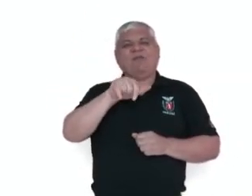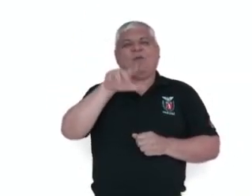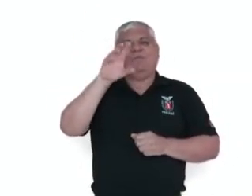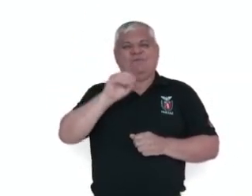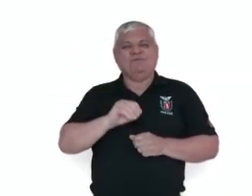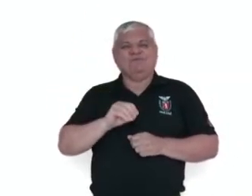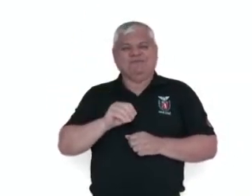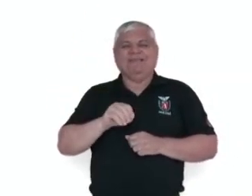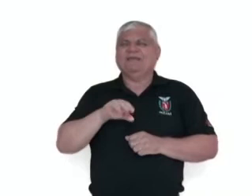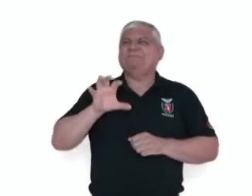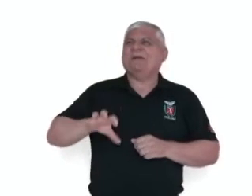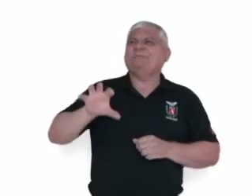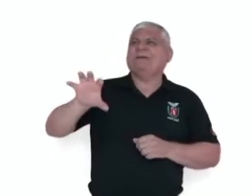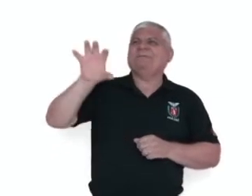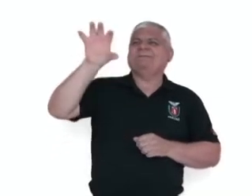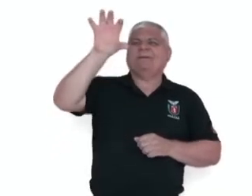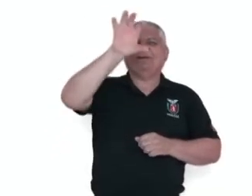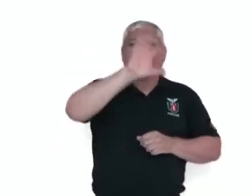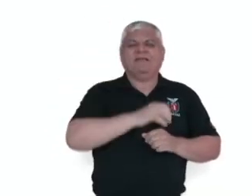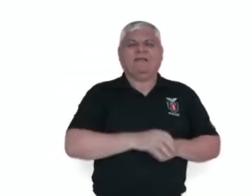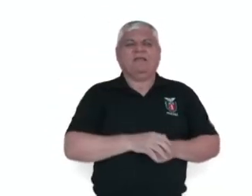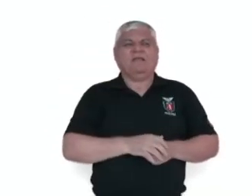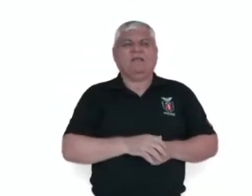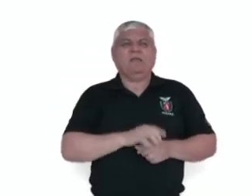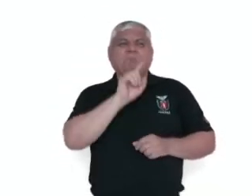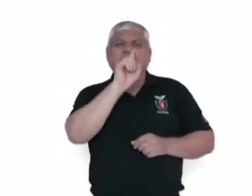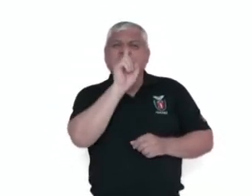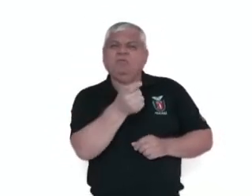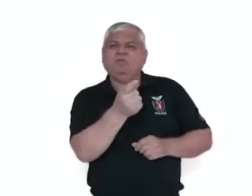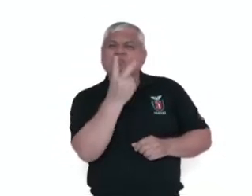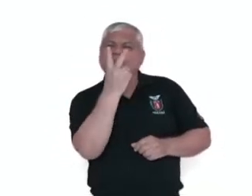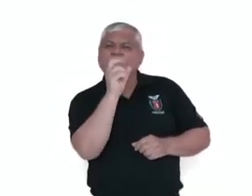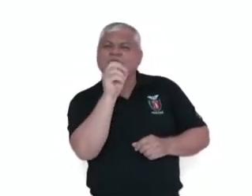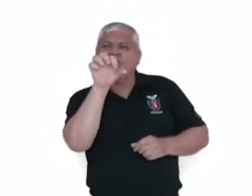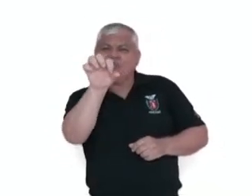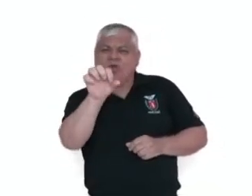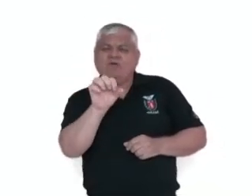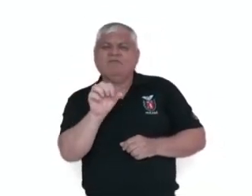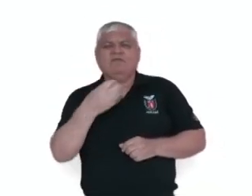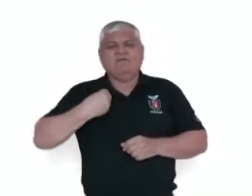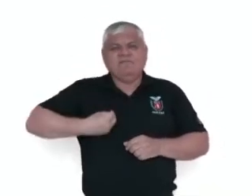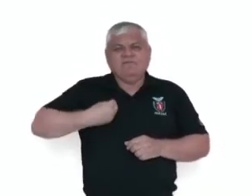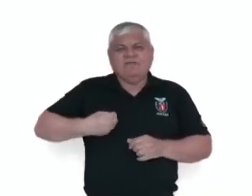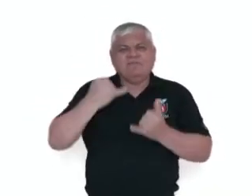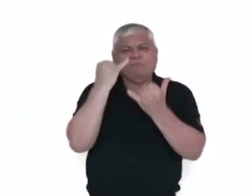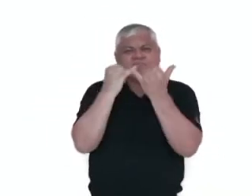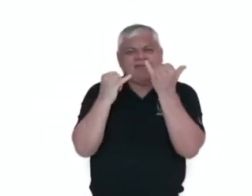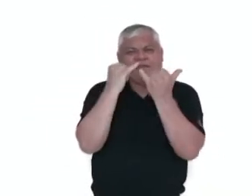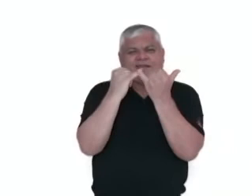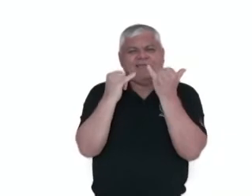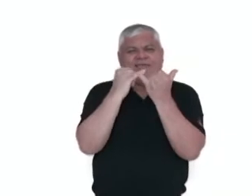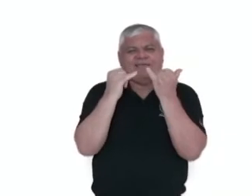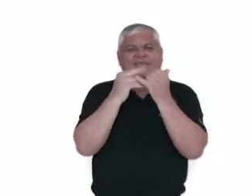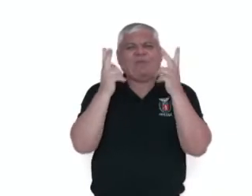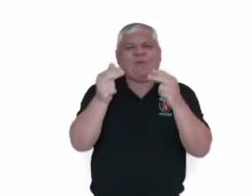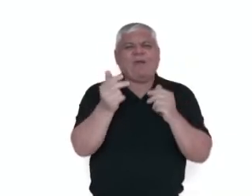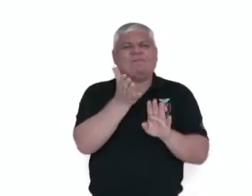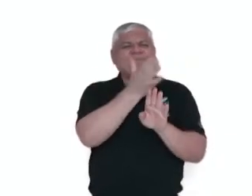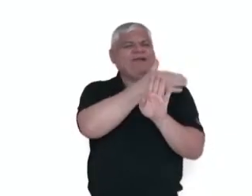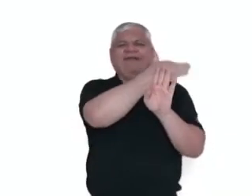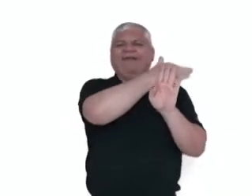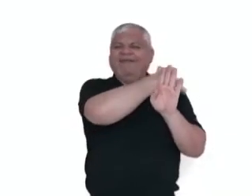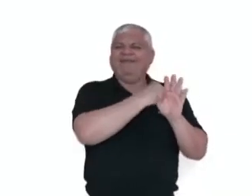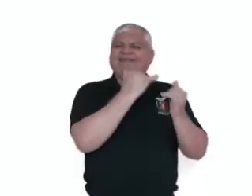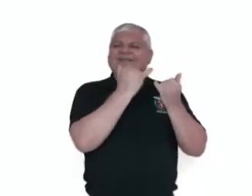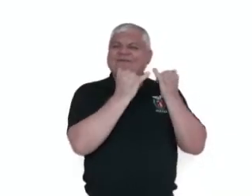mais de 1.209 comunidades quilombolas vivendo de um jeito parecido com o de seus antepassados.